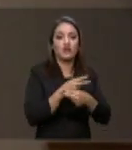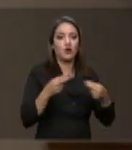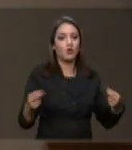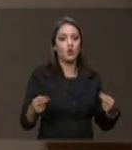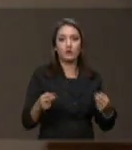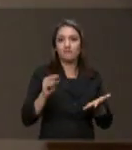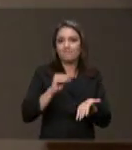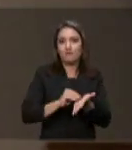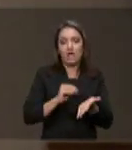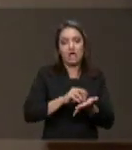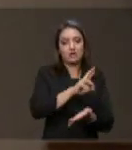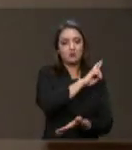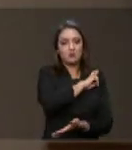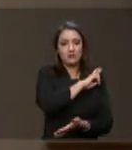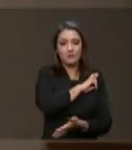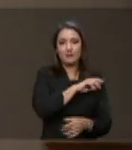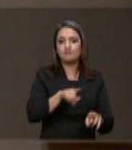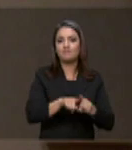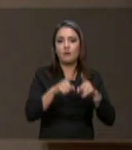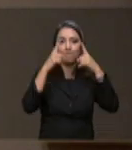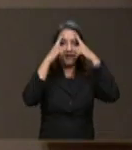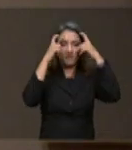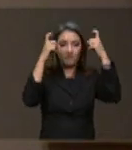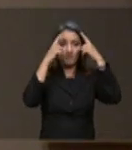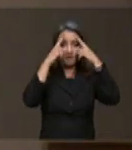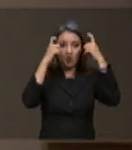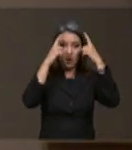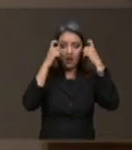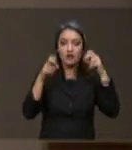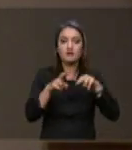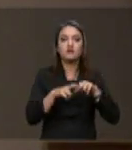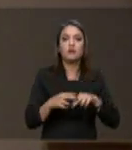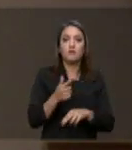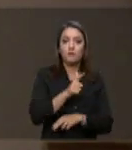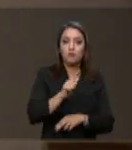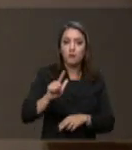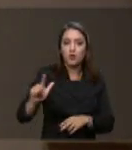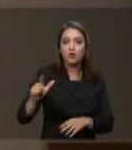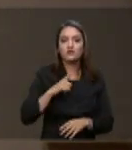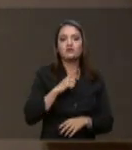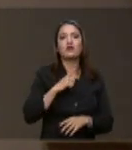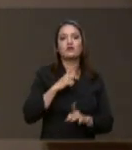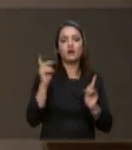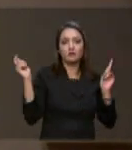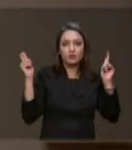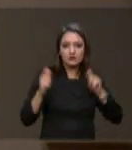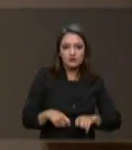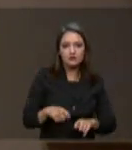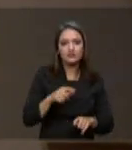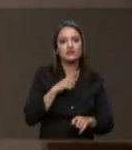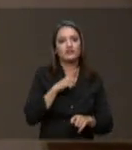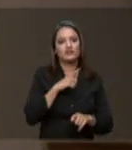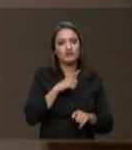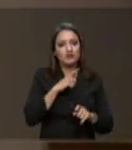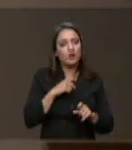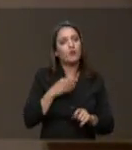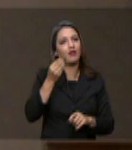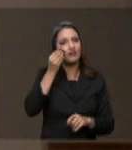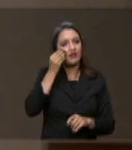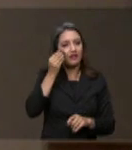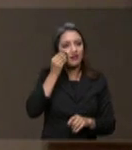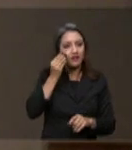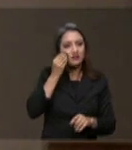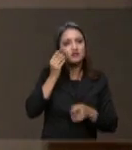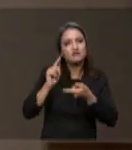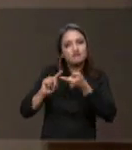irresponsáveis e violentas por outros e terem o potencial de ensejar eventuais tentativas